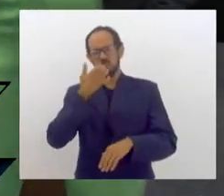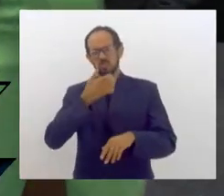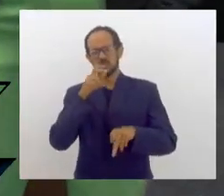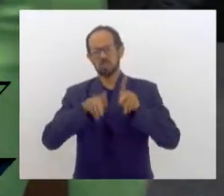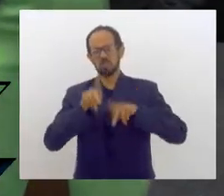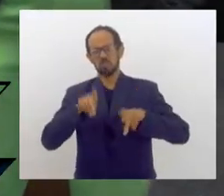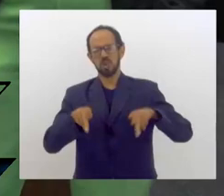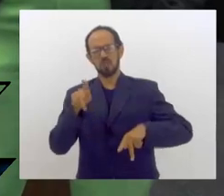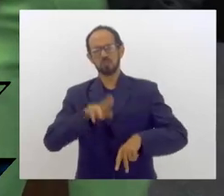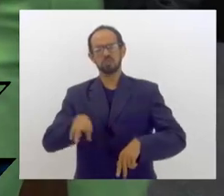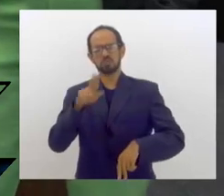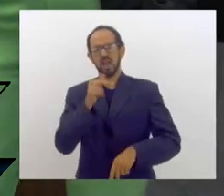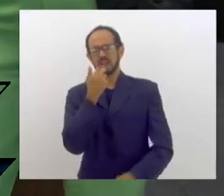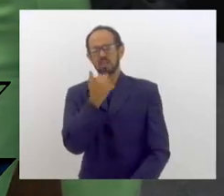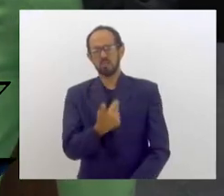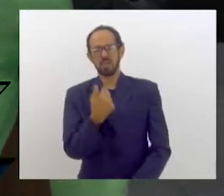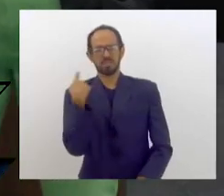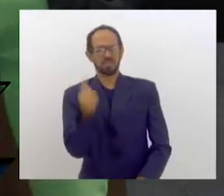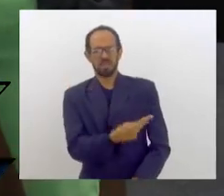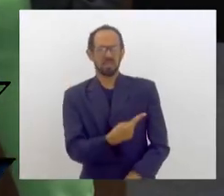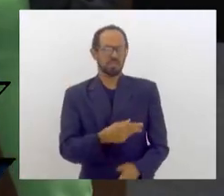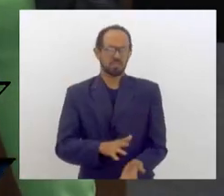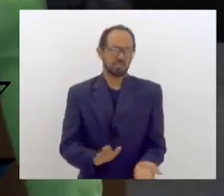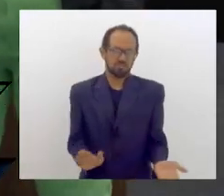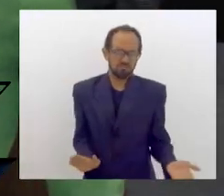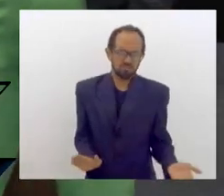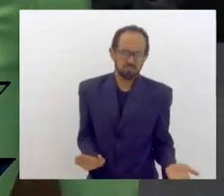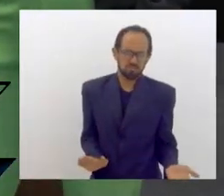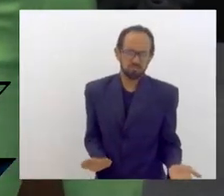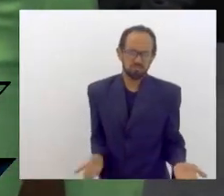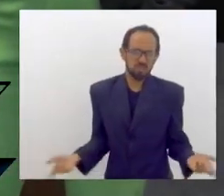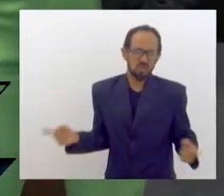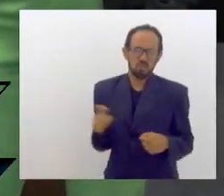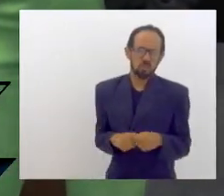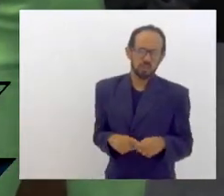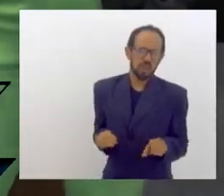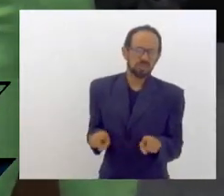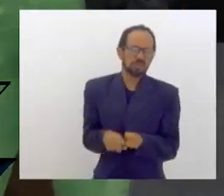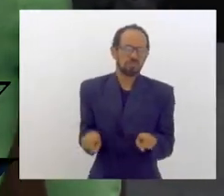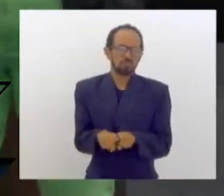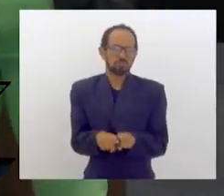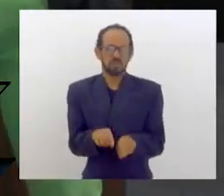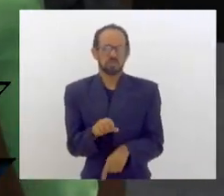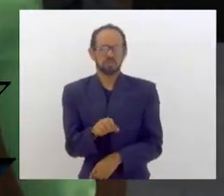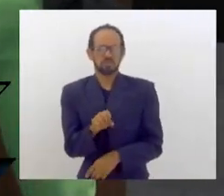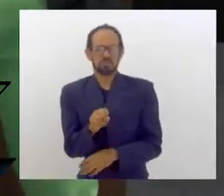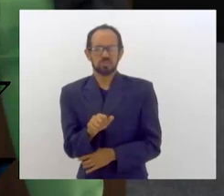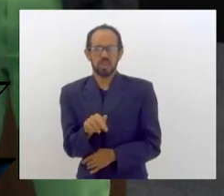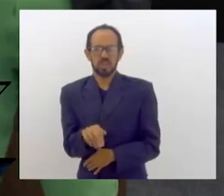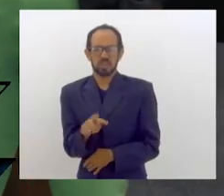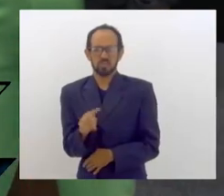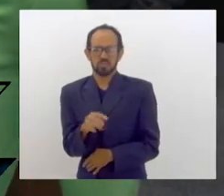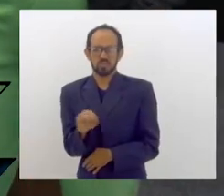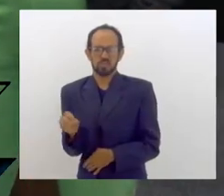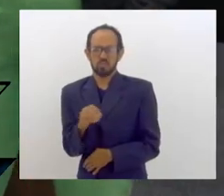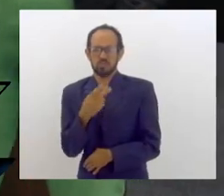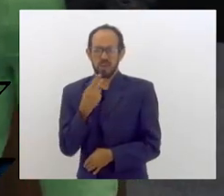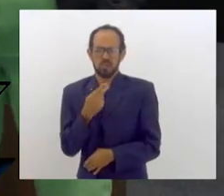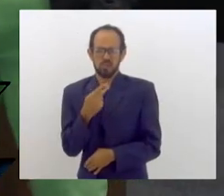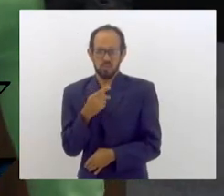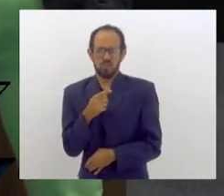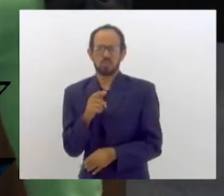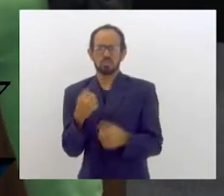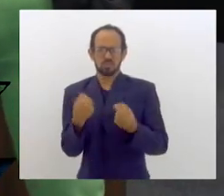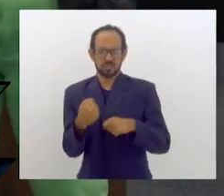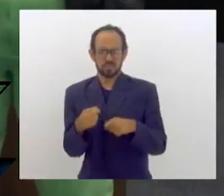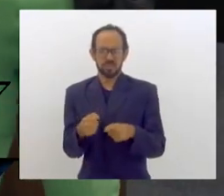a linguagem que o povo usa. E vamos voltar àquela questão que o Serginho falou, que o deputado doutor Serginho falou. Vamos